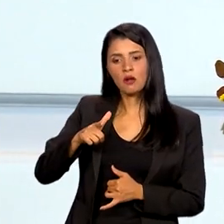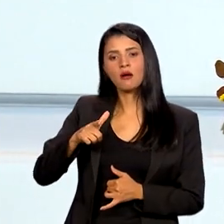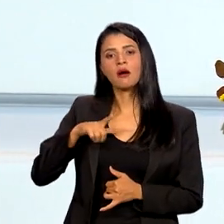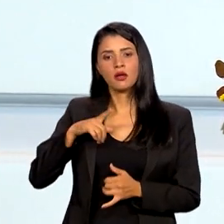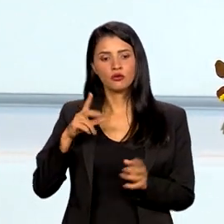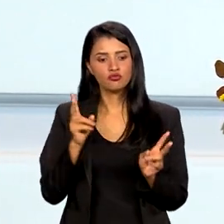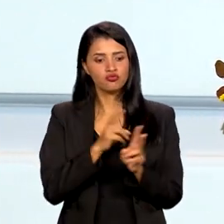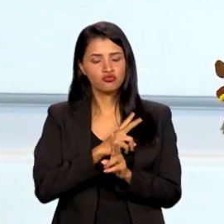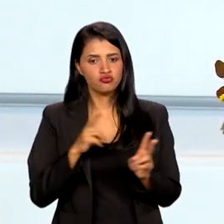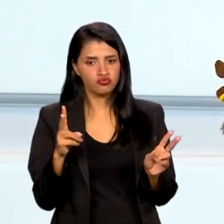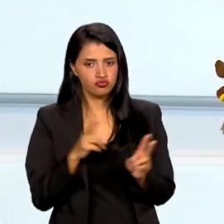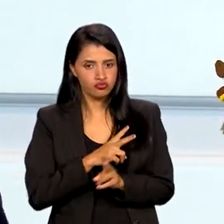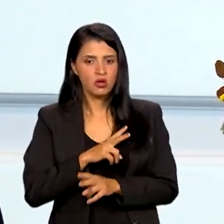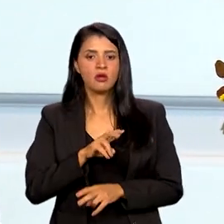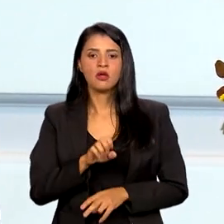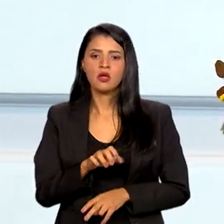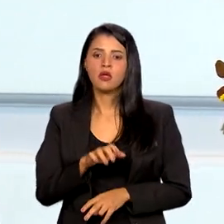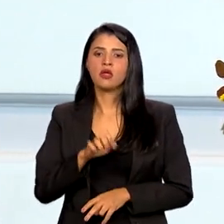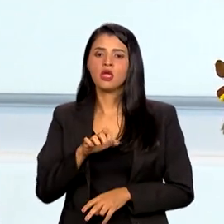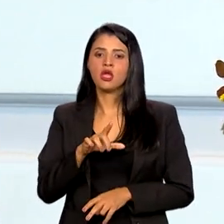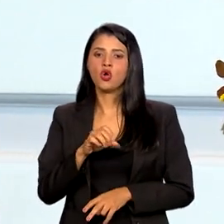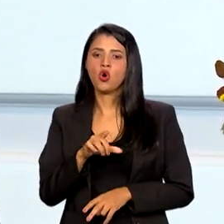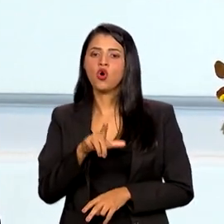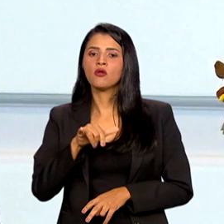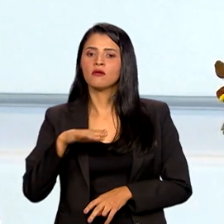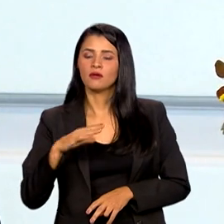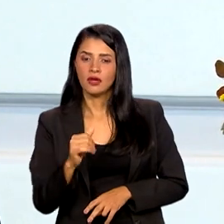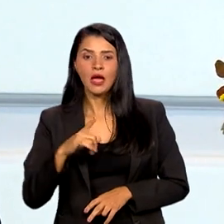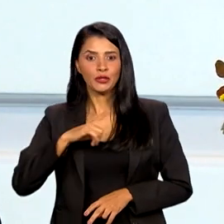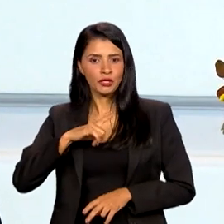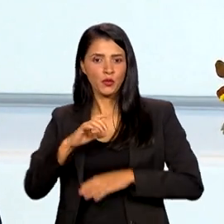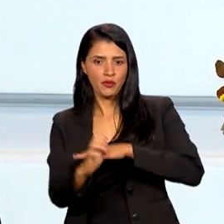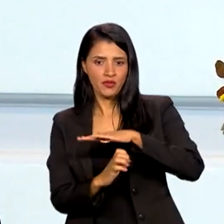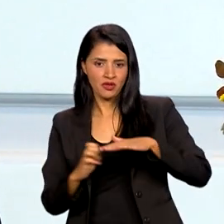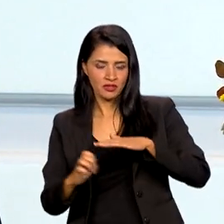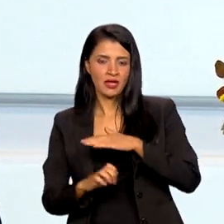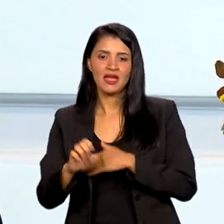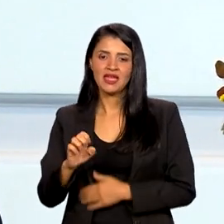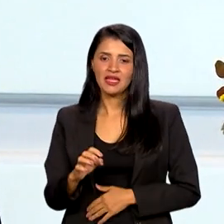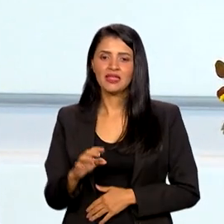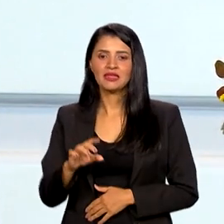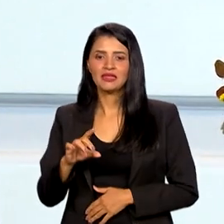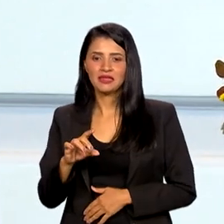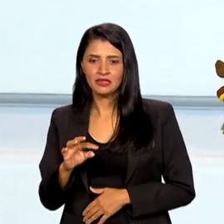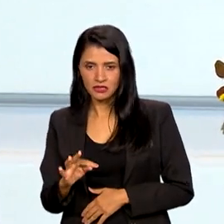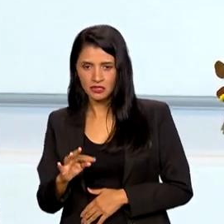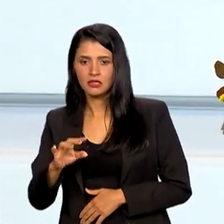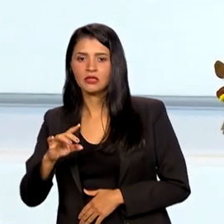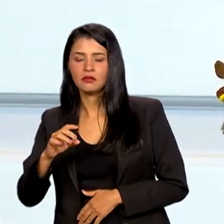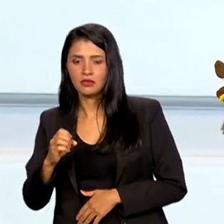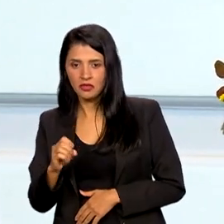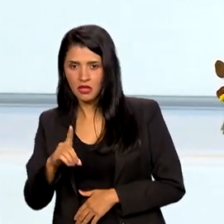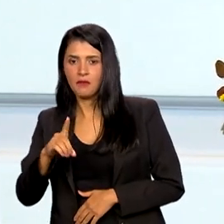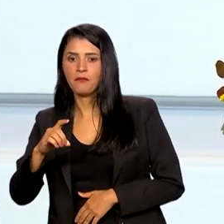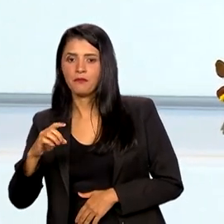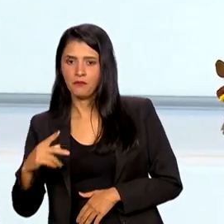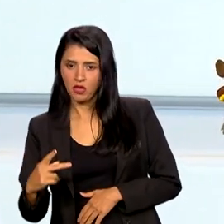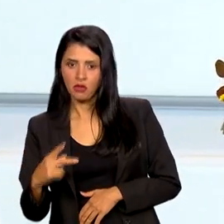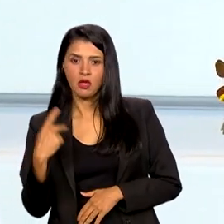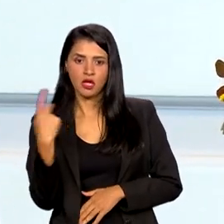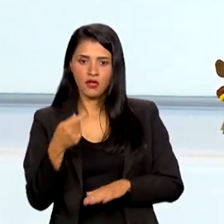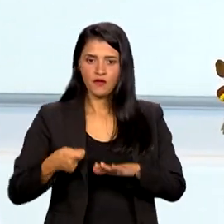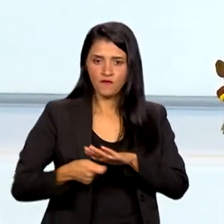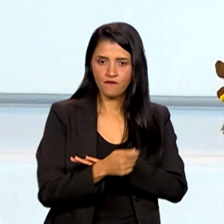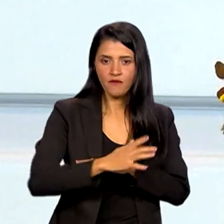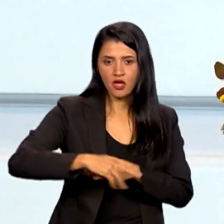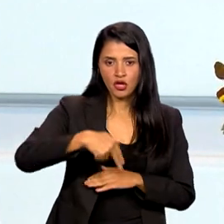eólica. Nós temos uma empresa, a EDP, portuguesa, que investe, sobretudo no Nordeste brasileiro. Nós temos